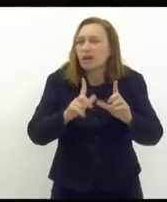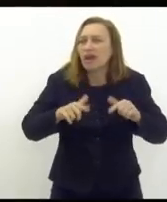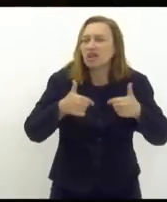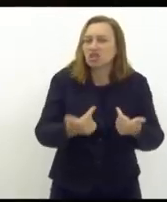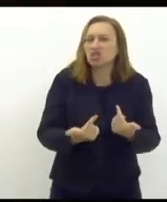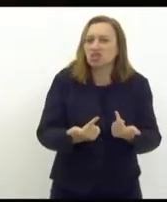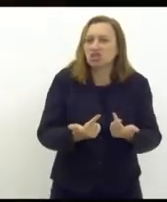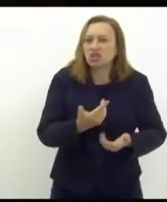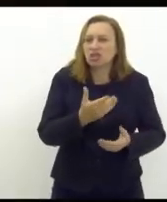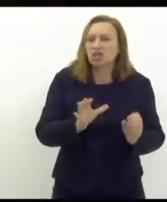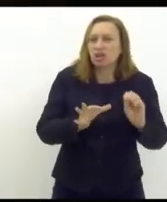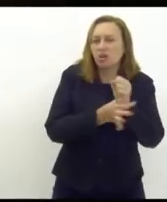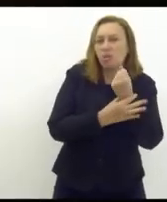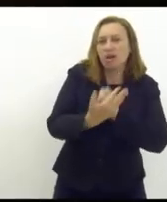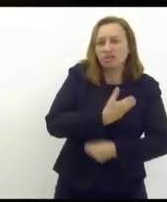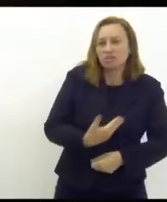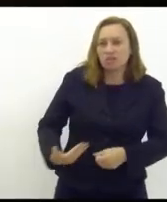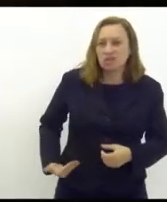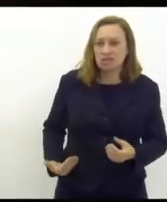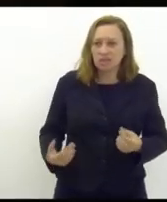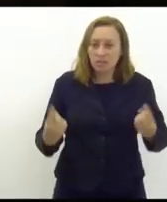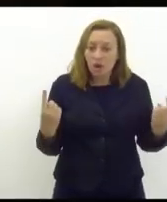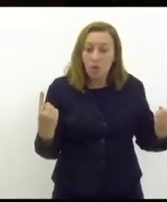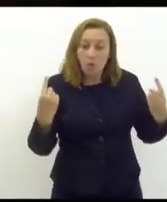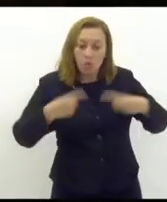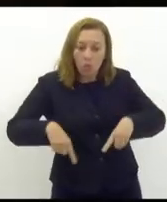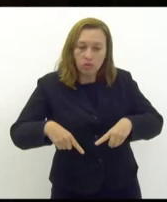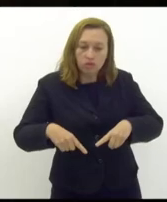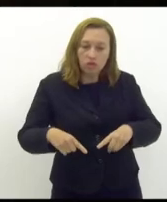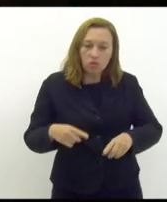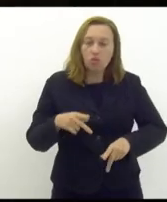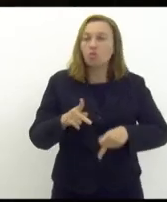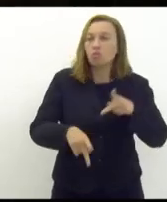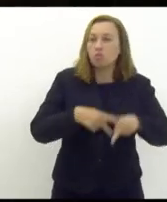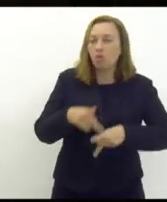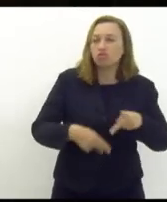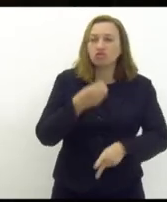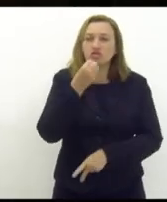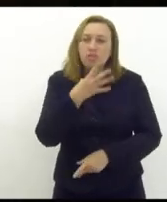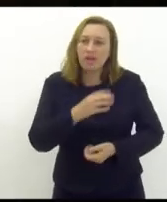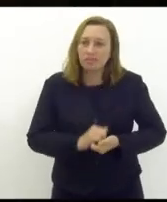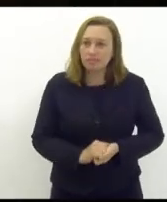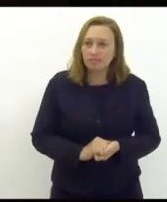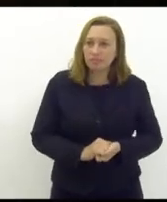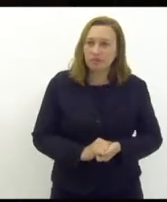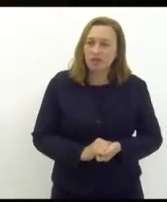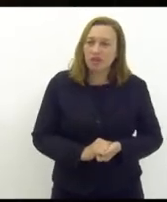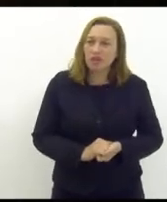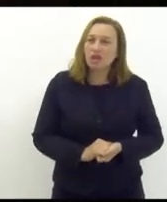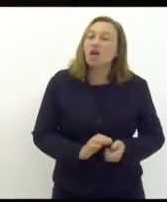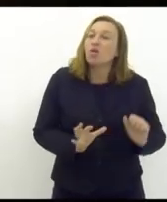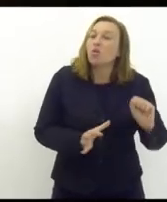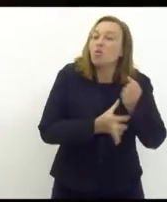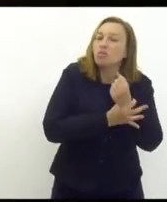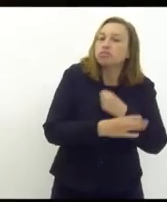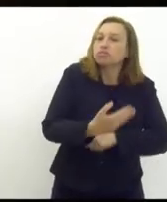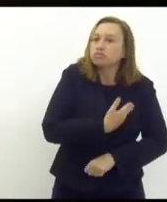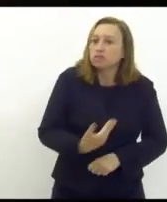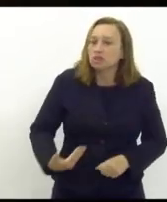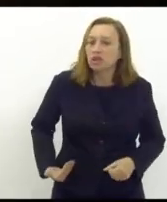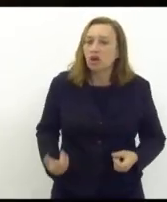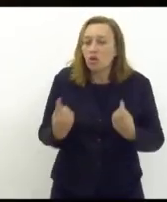jogou a guarda municipal contra a população de bem ele jogou a guarda municipal